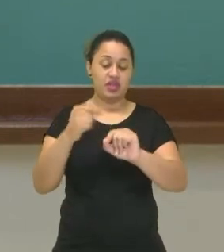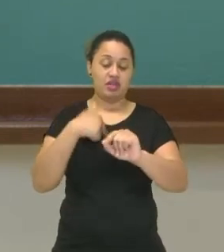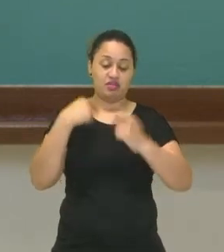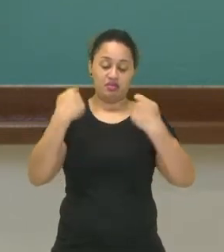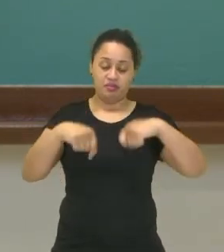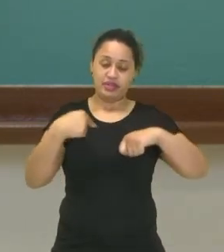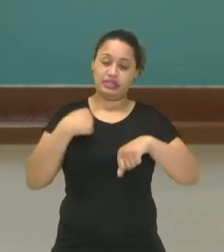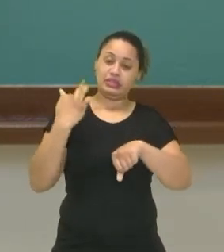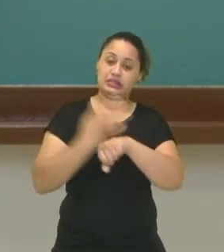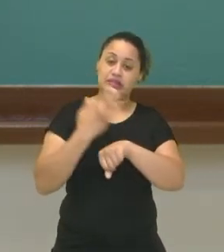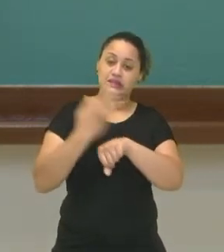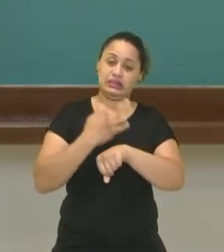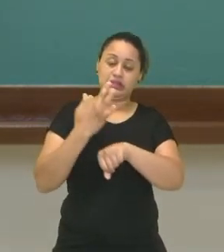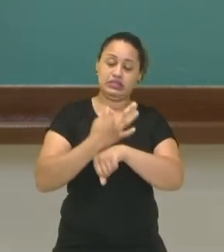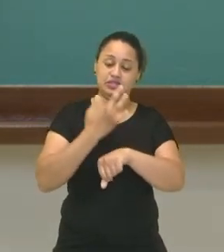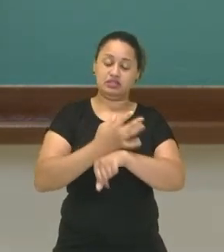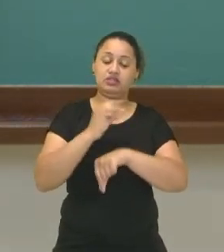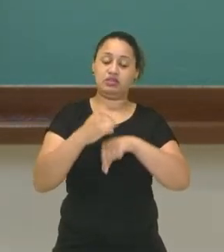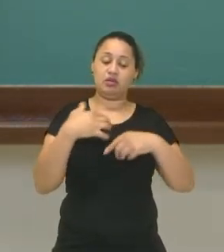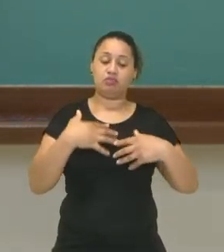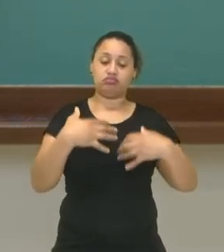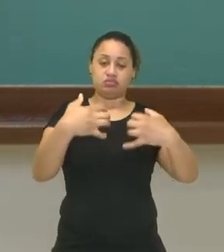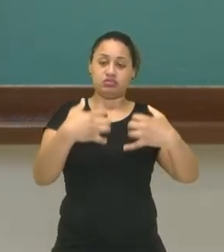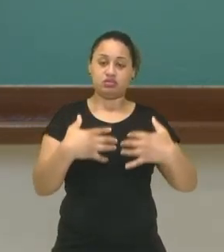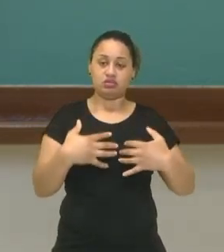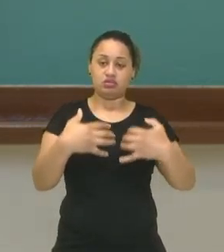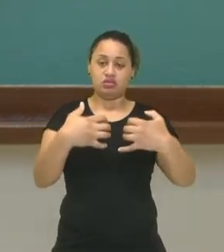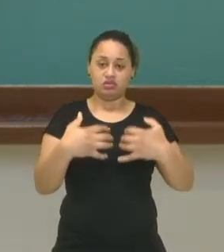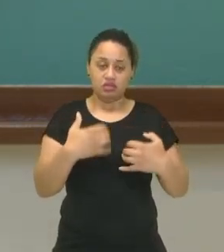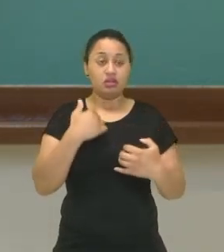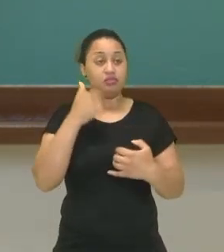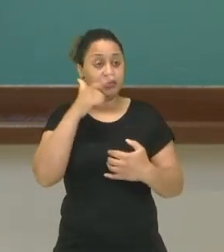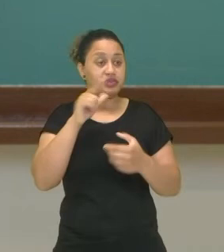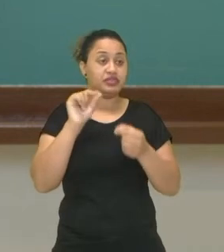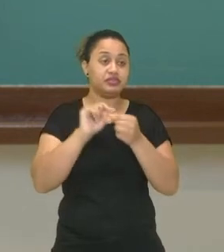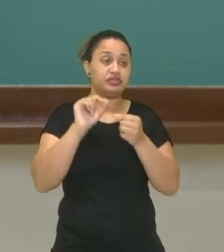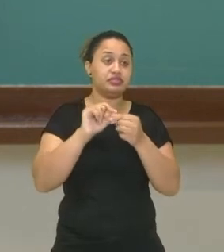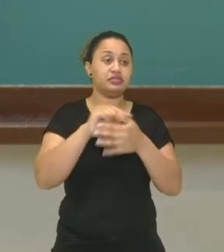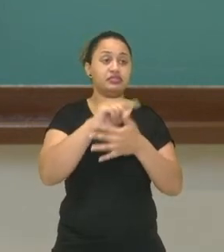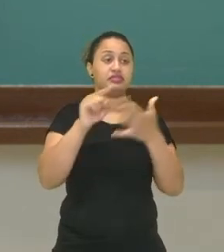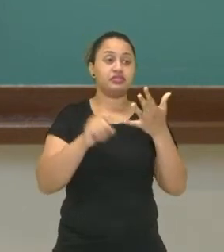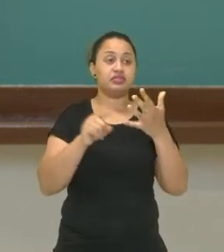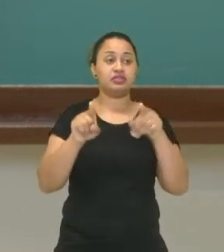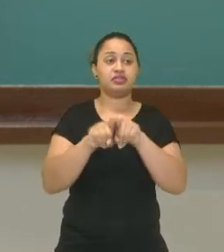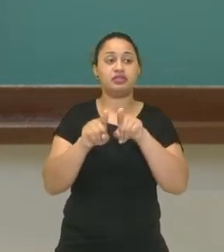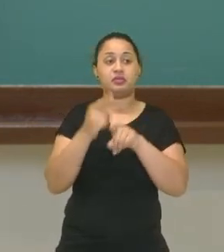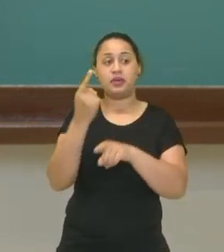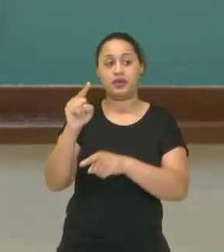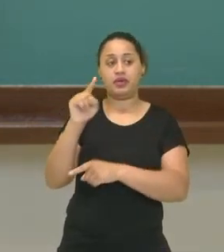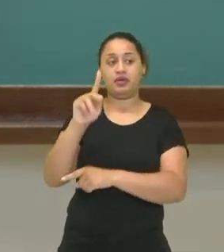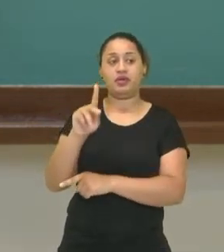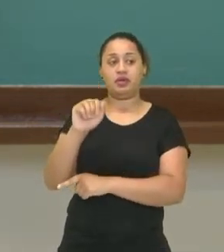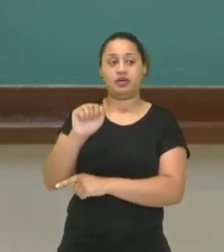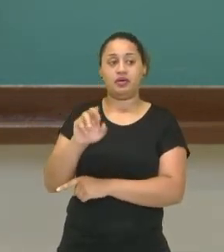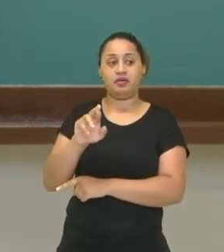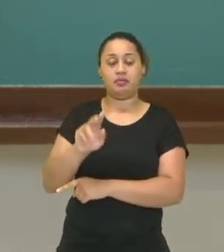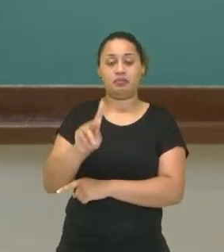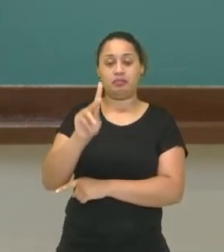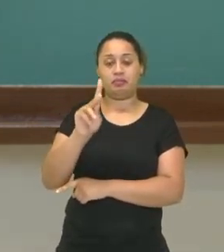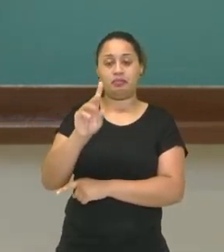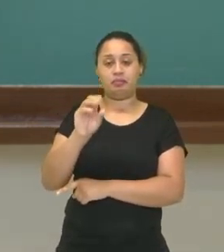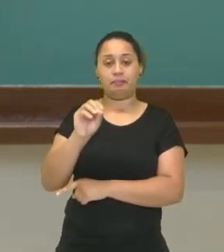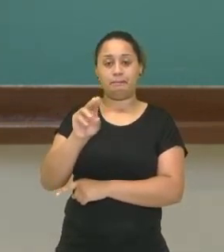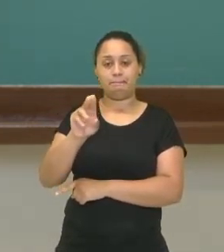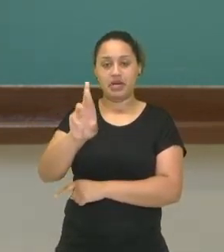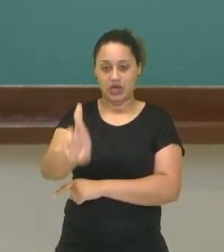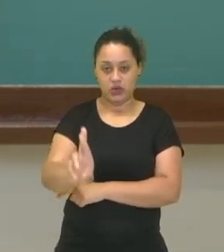muita resistência pulmonar para estar realizando ela. E por fim, ali, alguns elementos